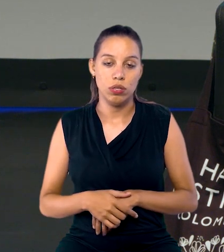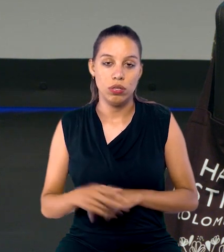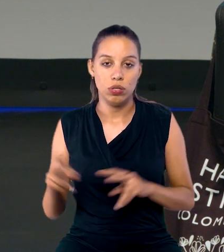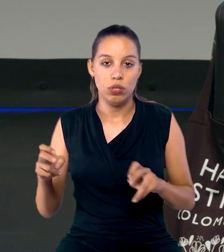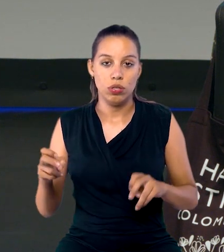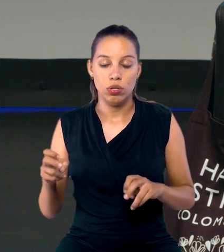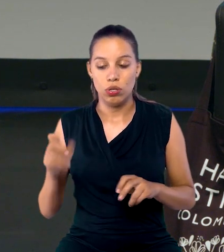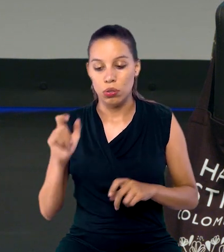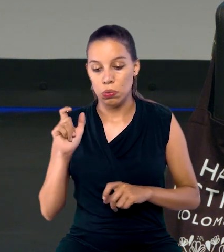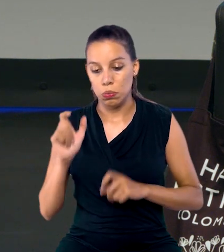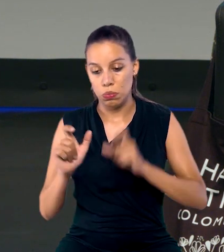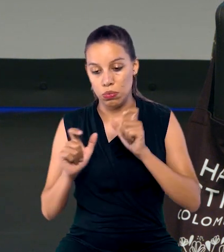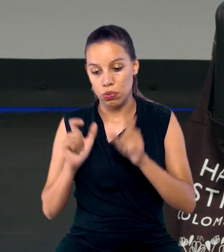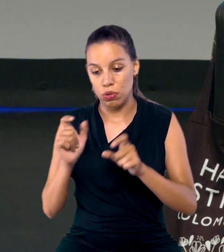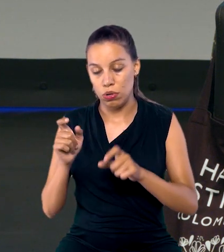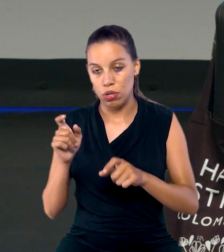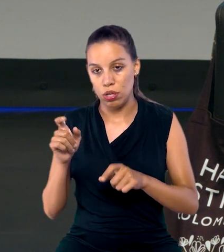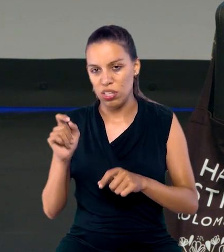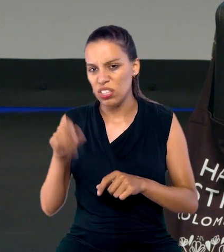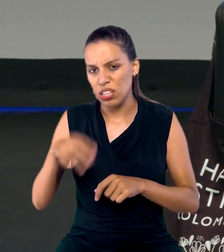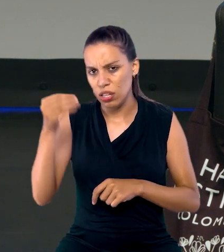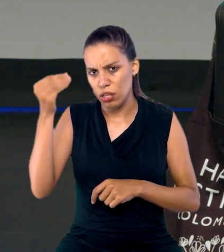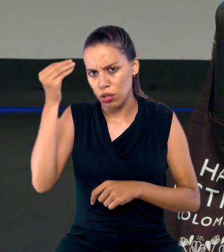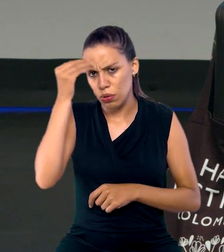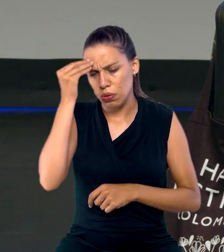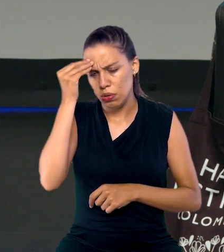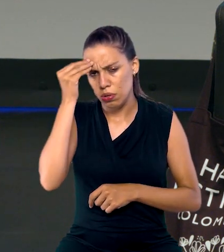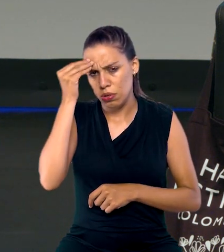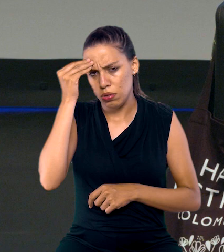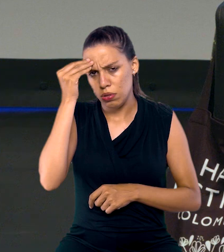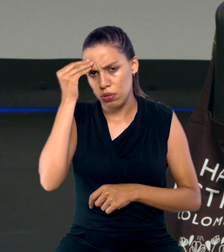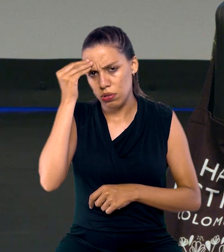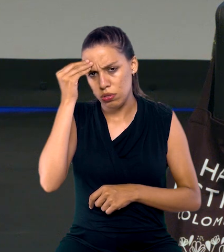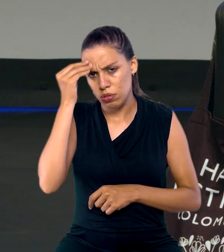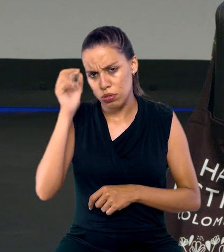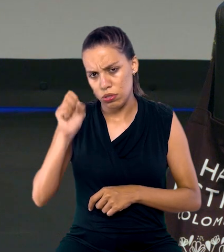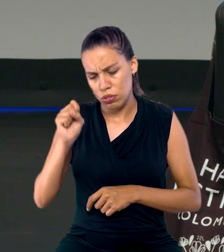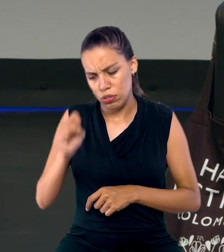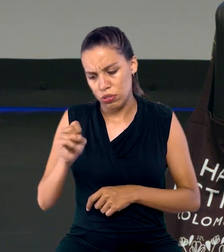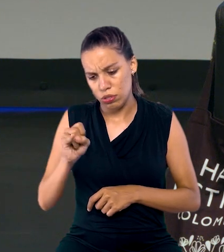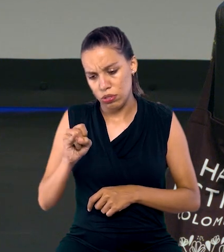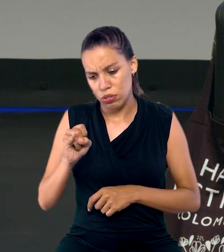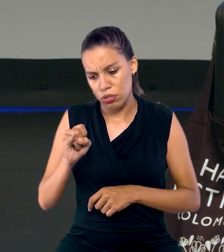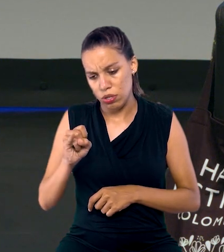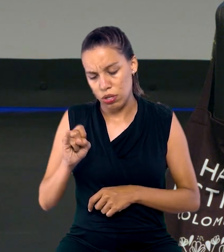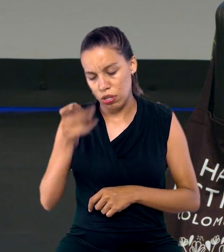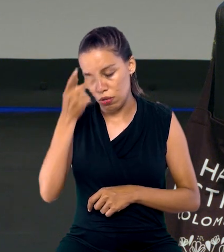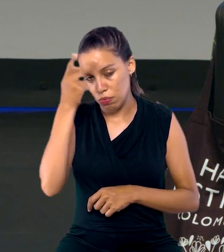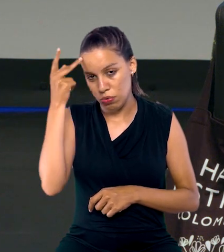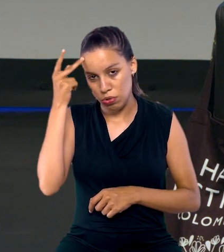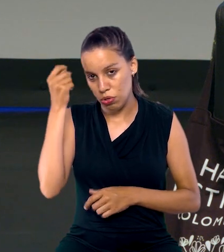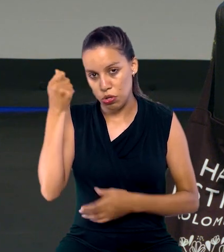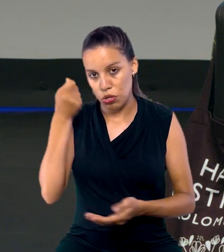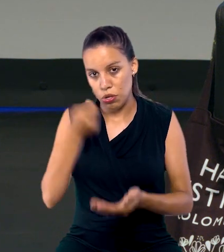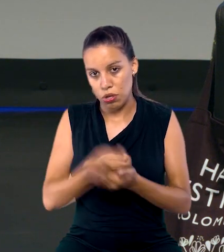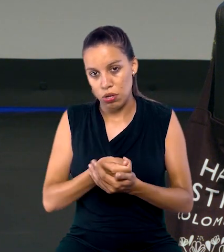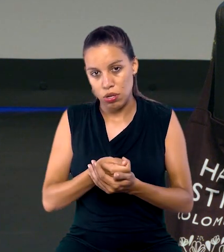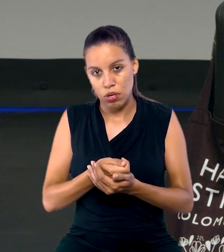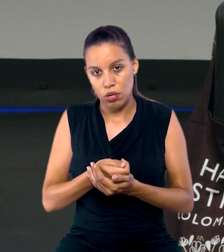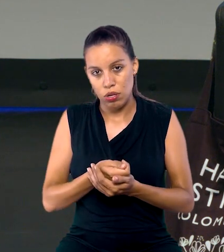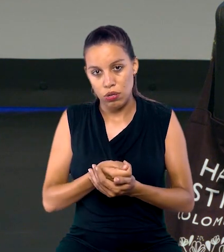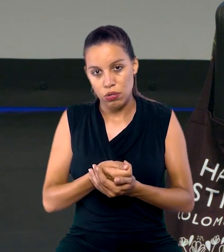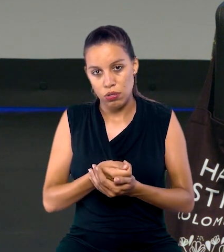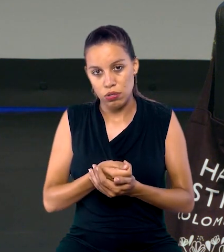pela etimologia das palavras, a gente vai ver que o culpado, se num registro ele paga a penitência